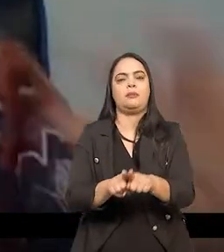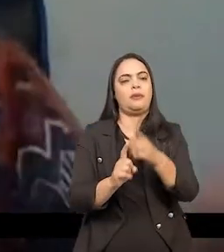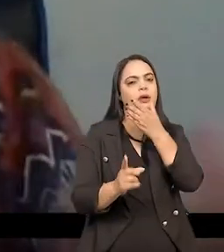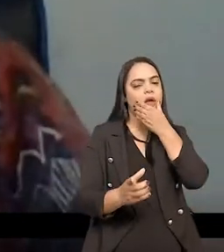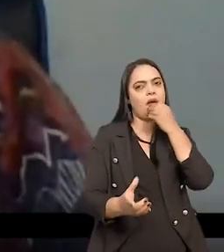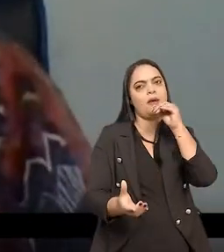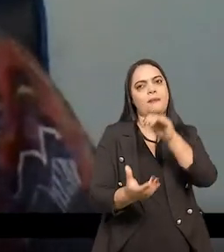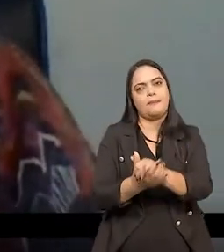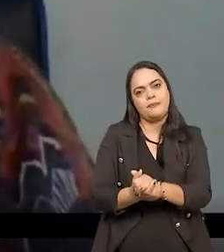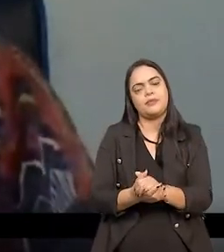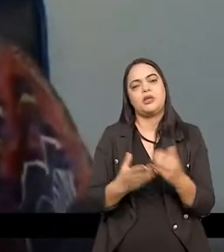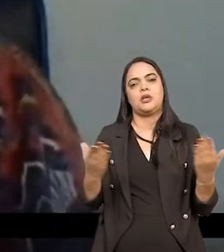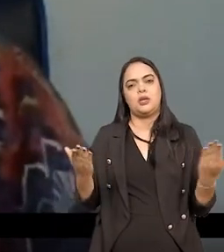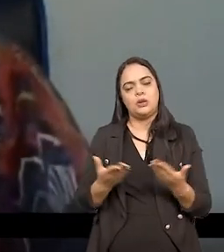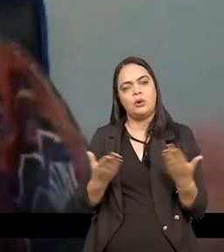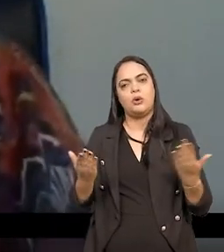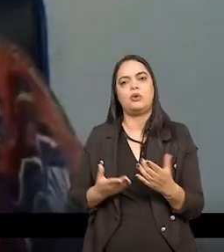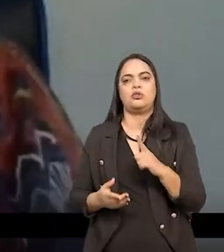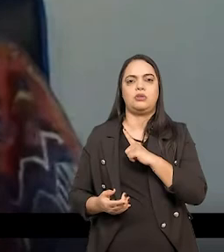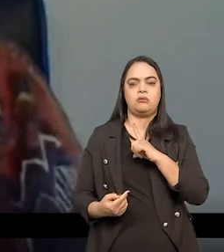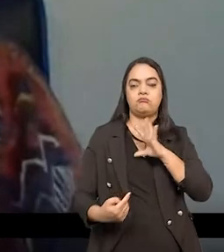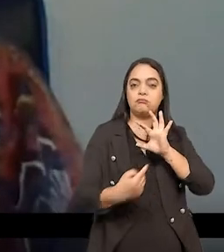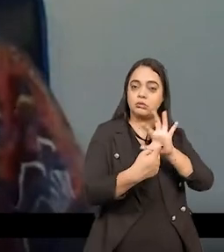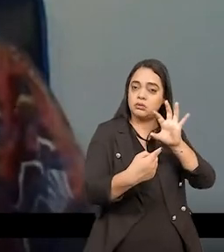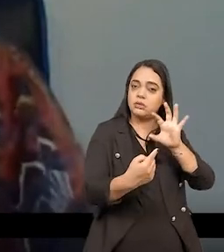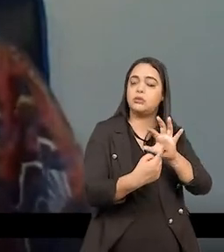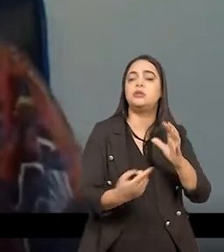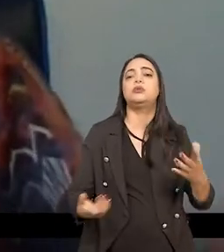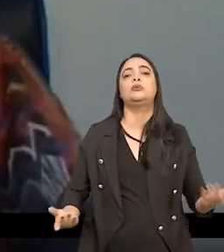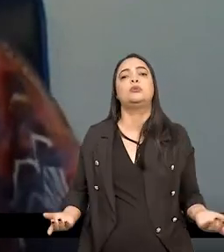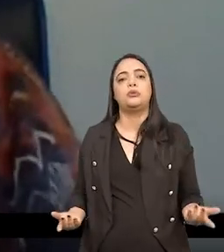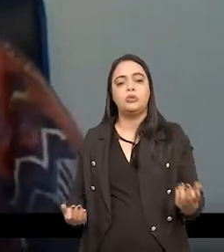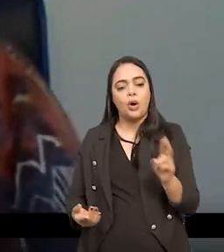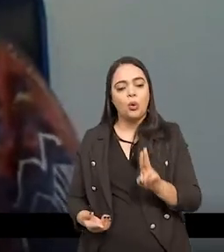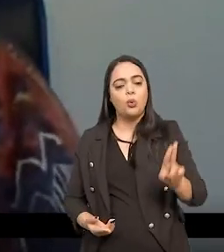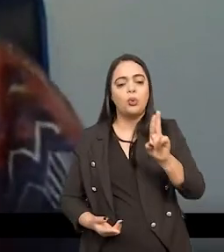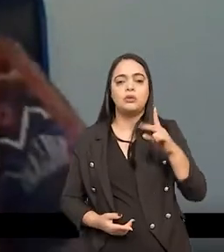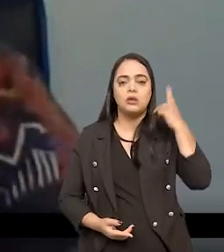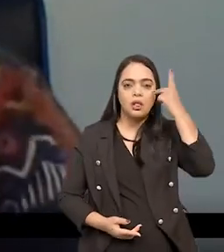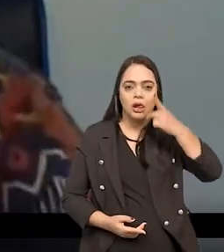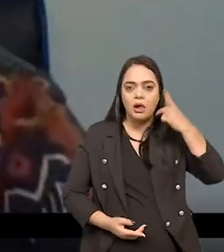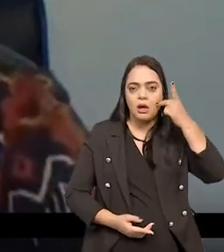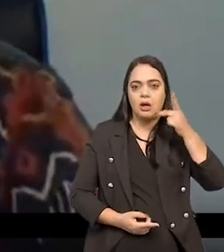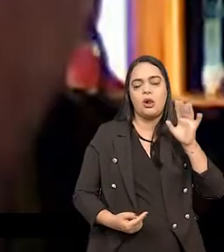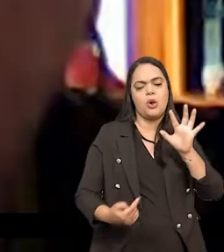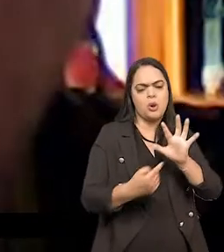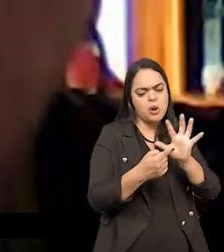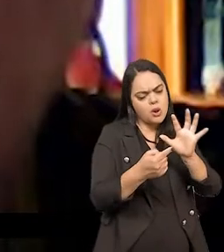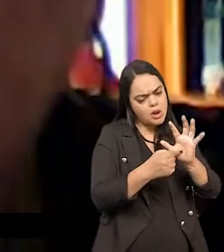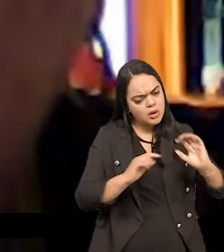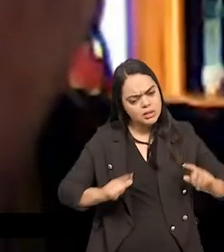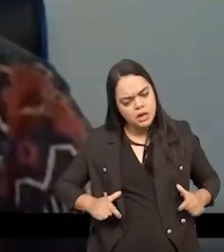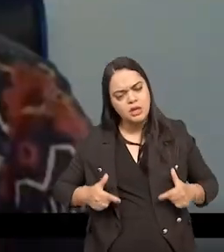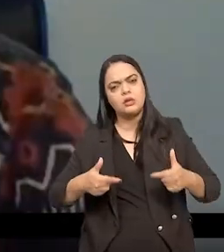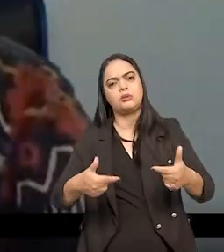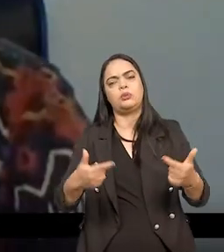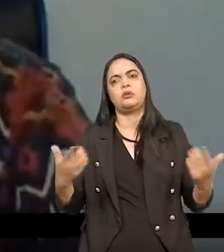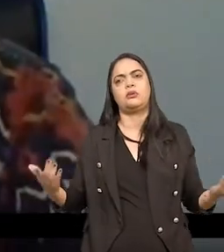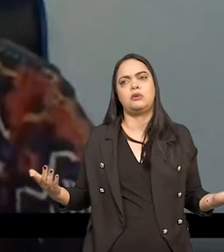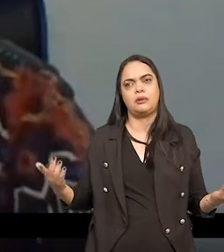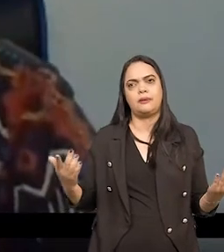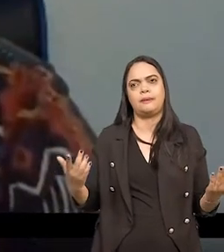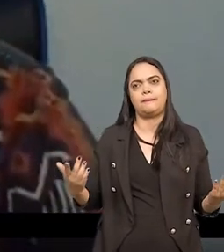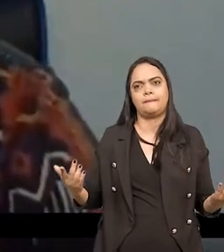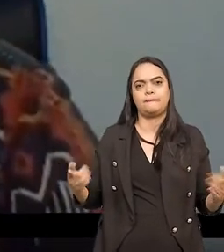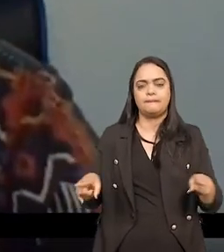que estão agora no processo de denúncia, estão usando desse espaço político para lutar por essa. Ao mesmo tempo que entra essa dimensão do